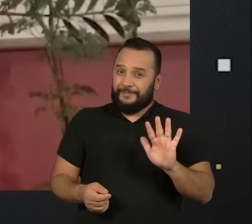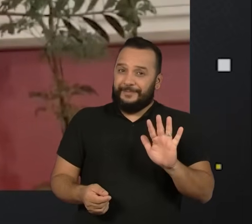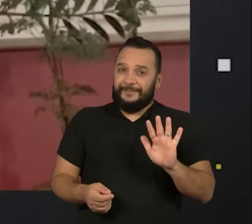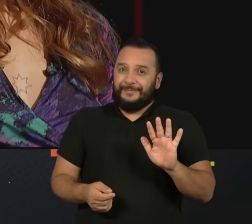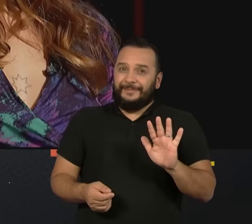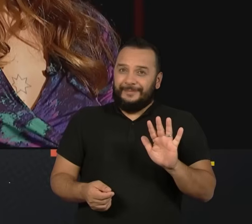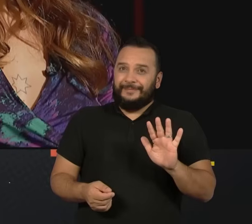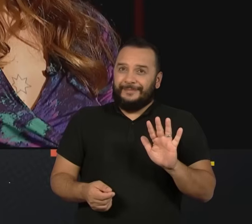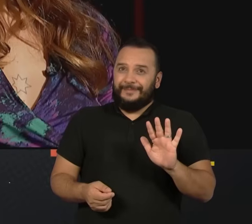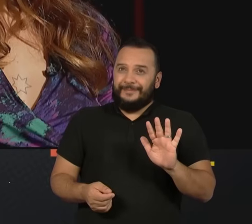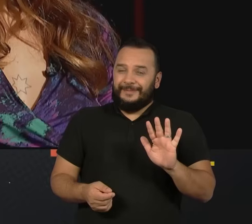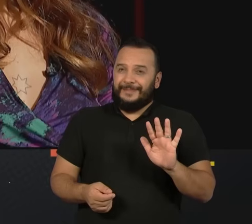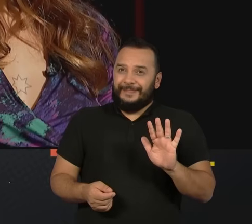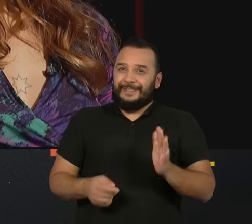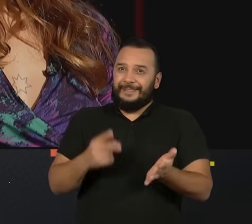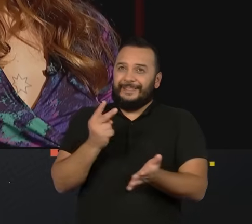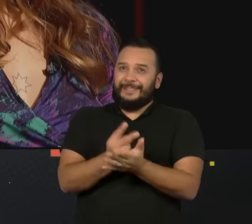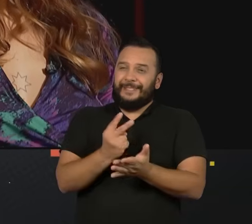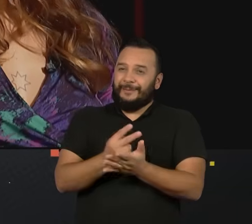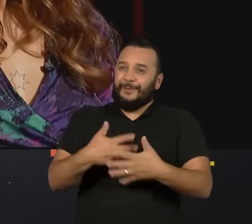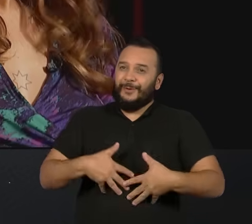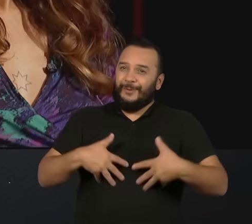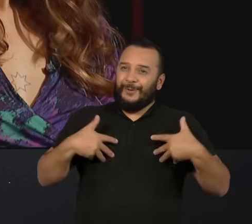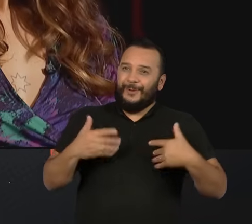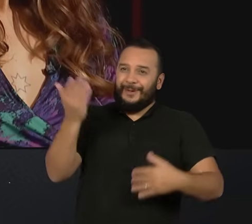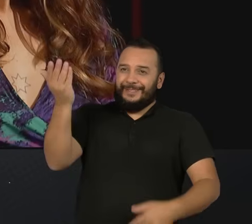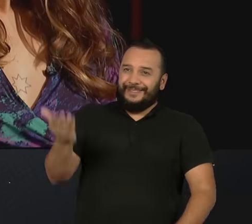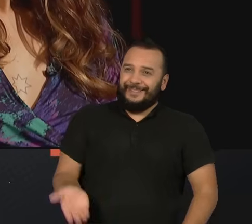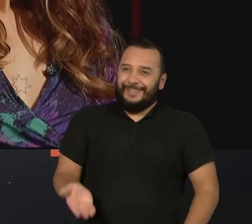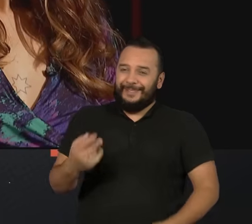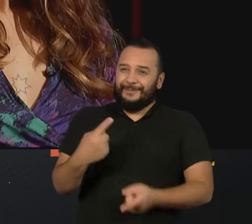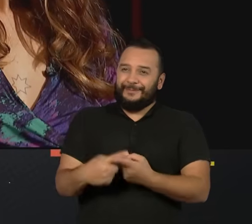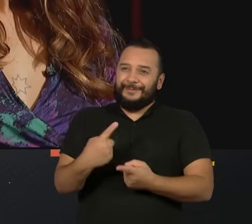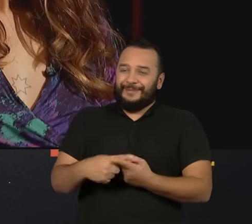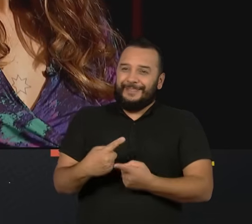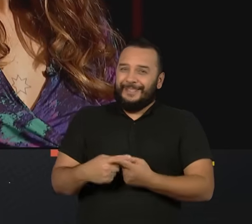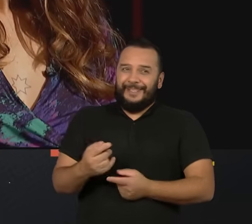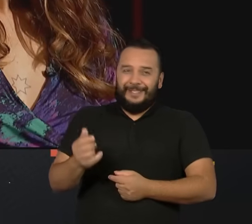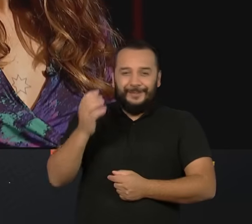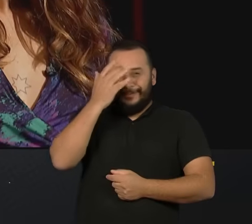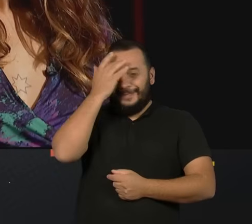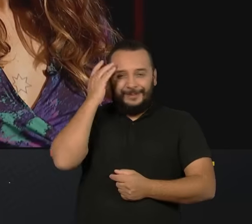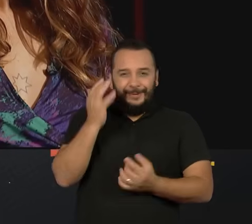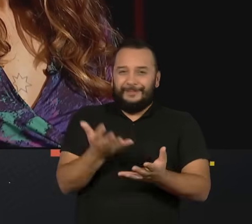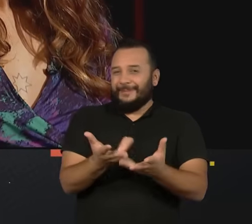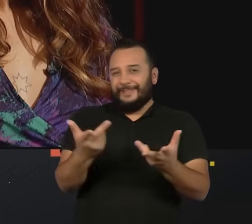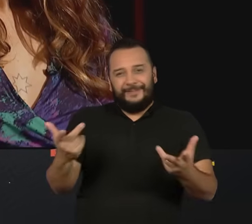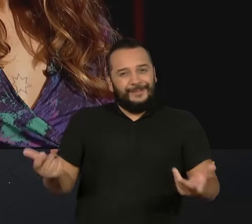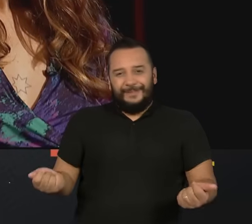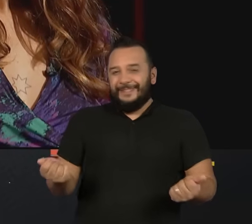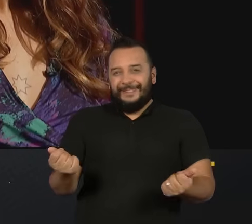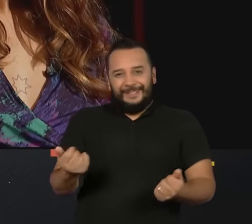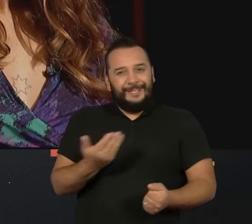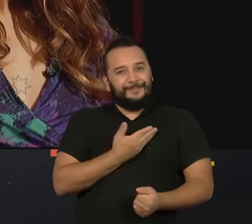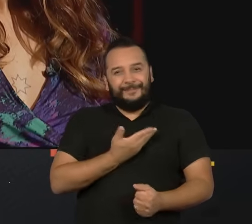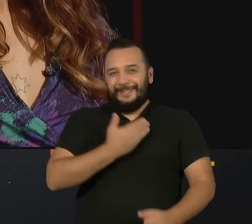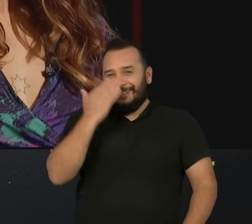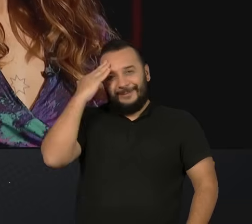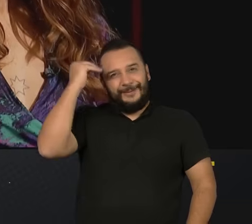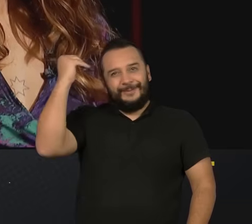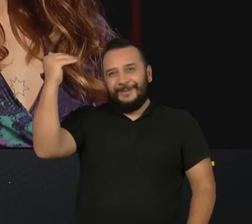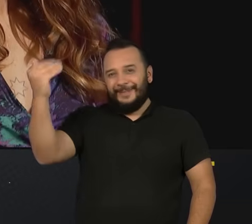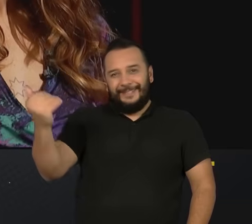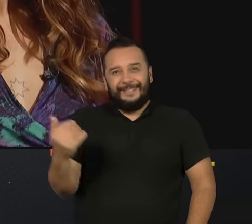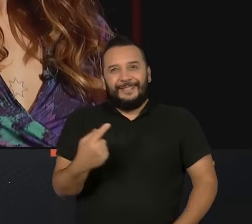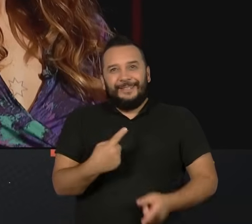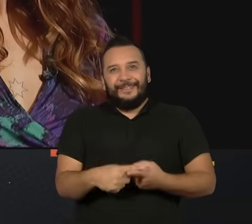gente sempre foi muito orgulhosa dela, porque ela sempre foi essa pessoa maravilhosa, incrível, nossa amiga famosa,